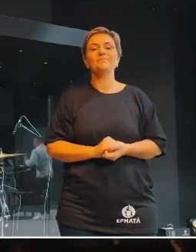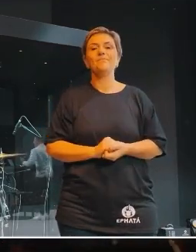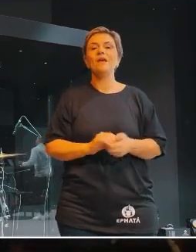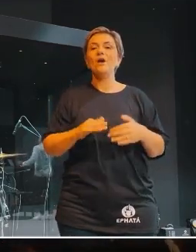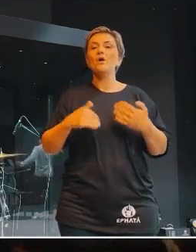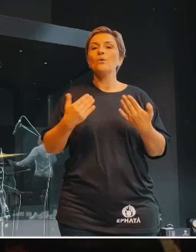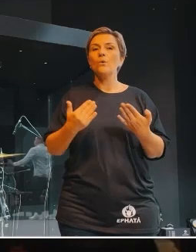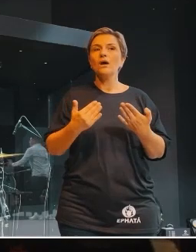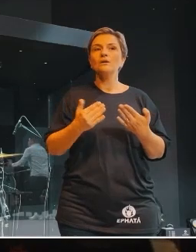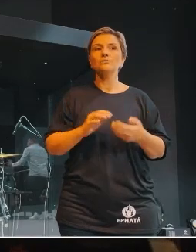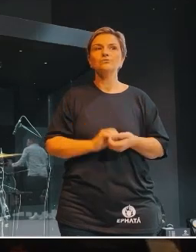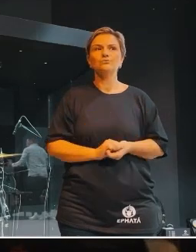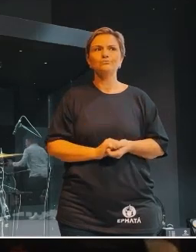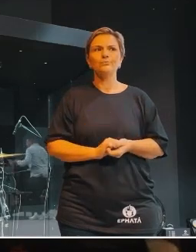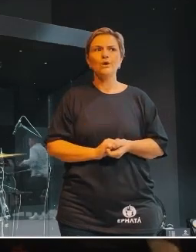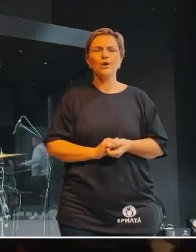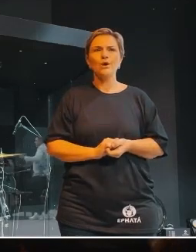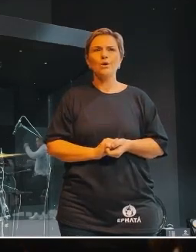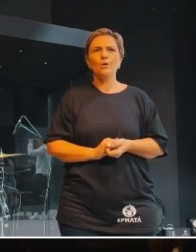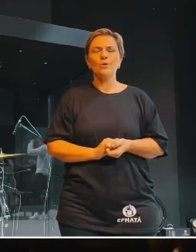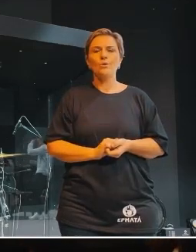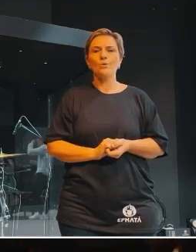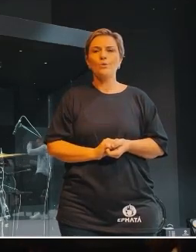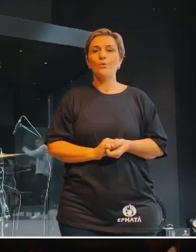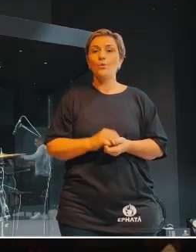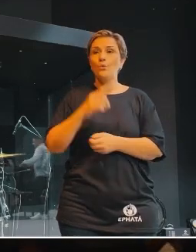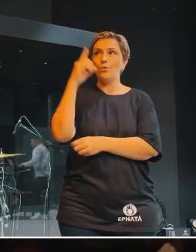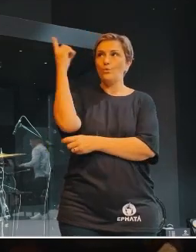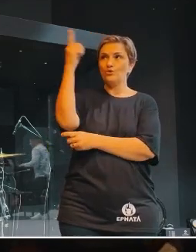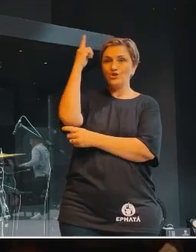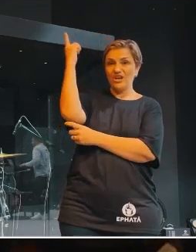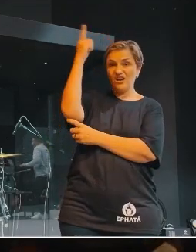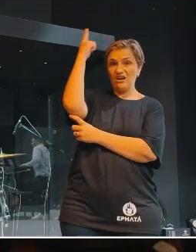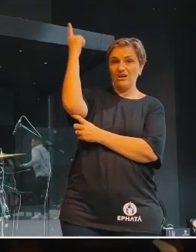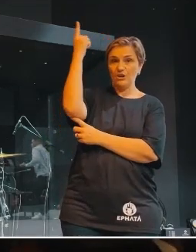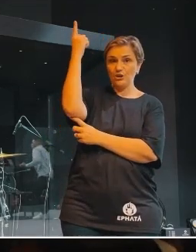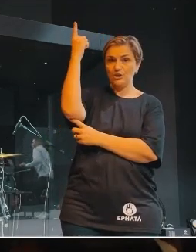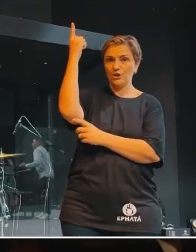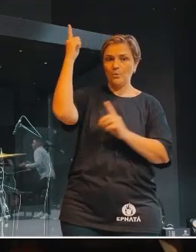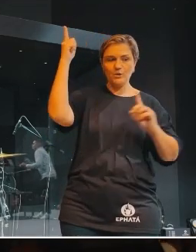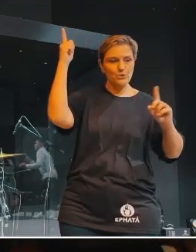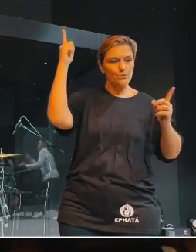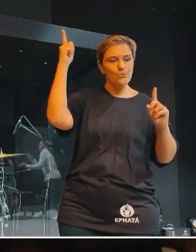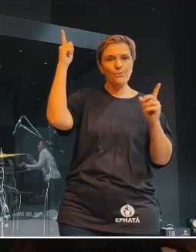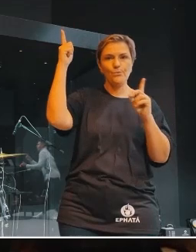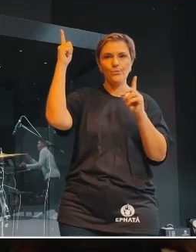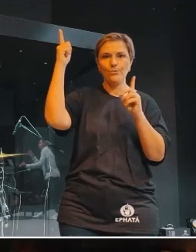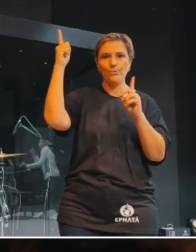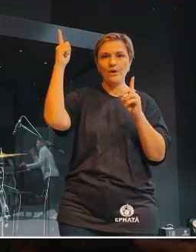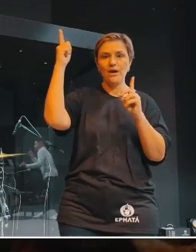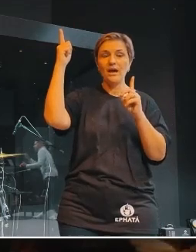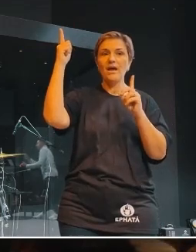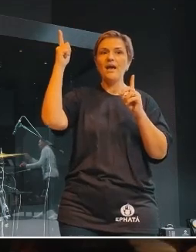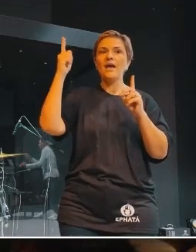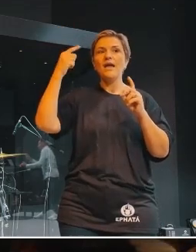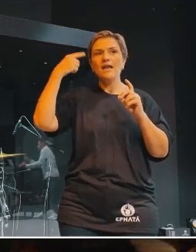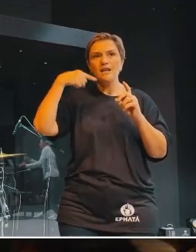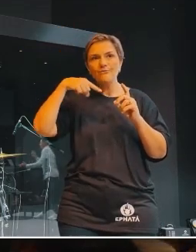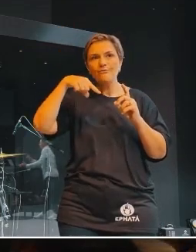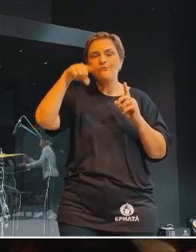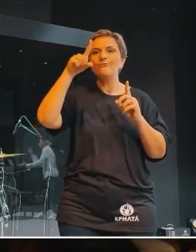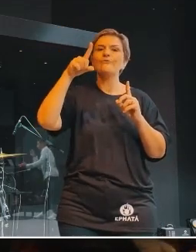quando o filisteu começou a vir na direção de Davi, este correu para a linha de